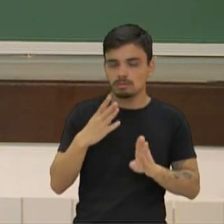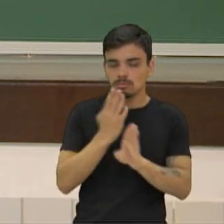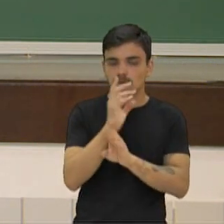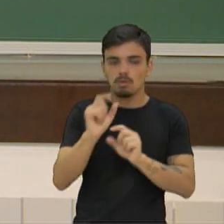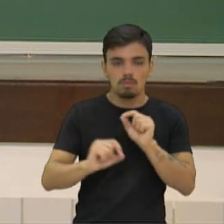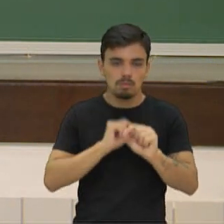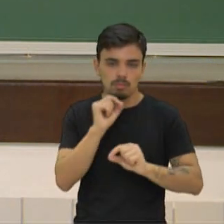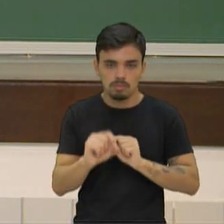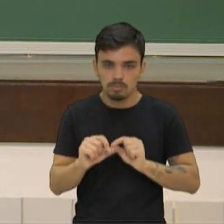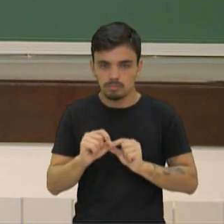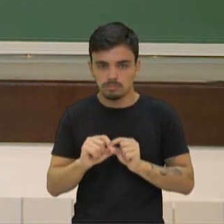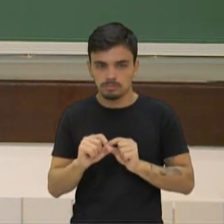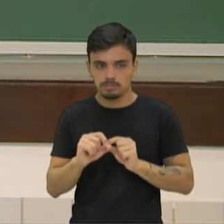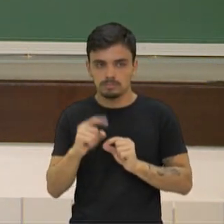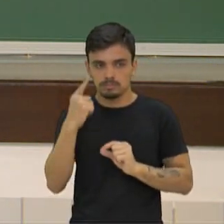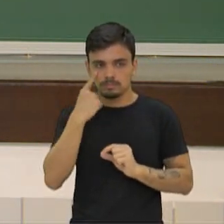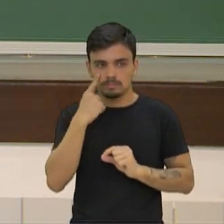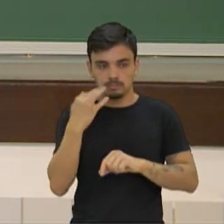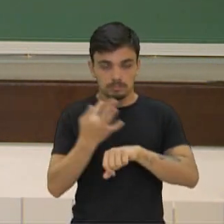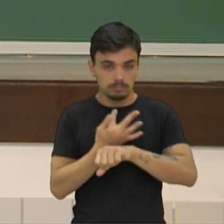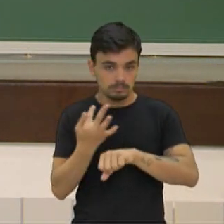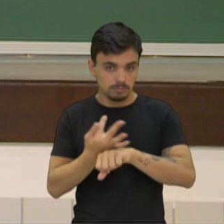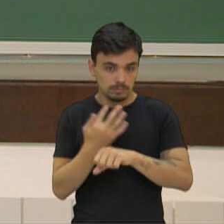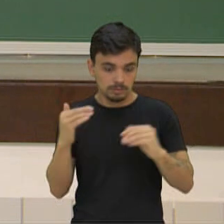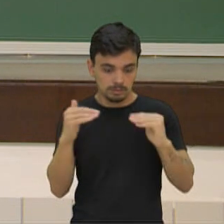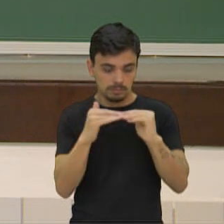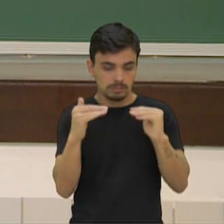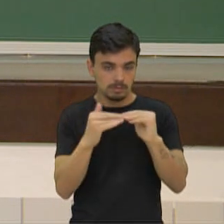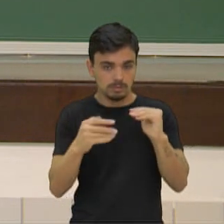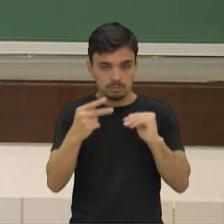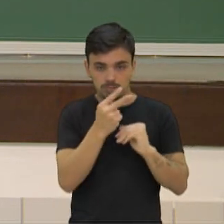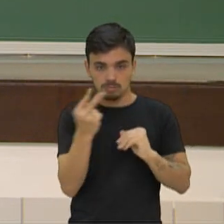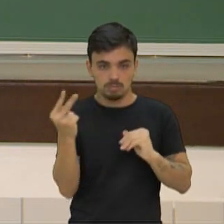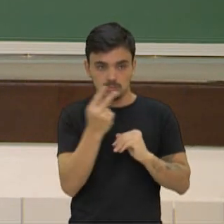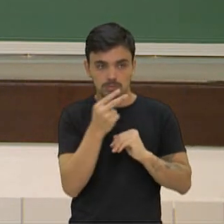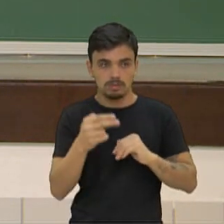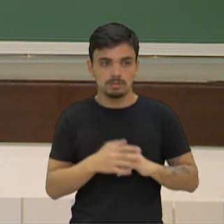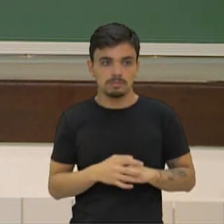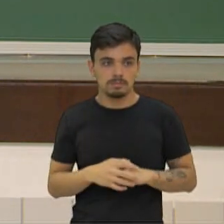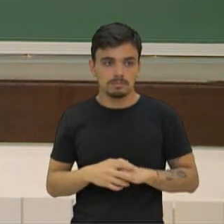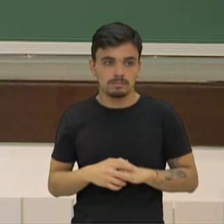descobrir, né, a resistência equivalente aqui entre os dois. Deixa eu ver.